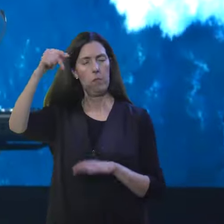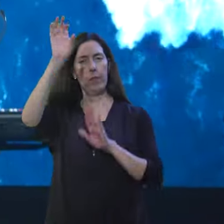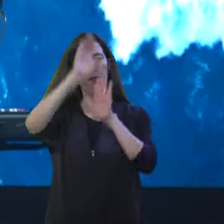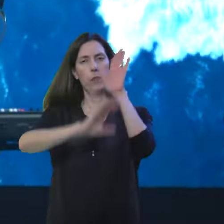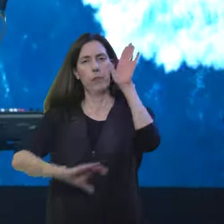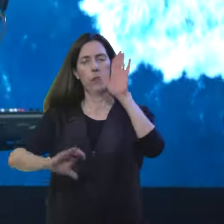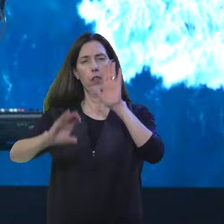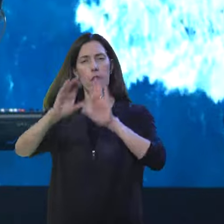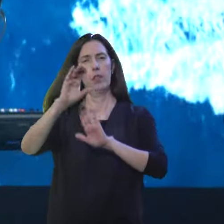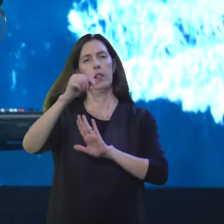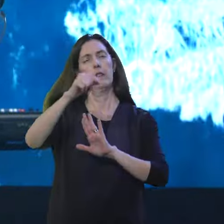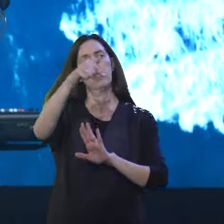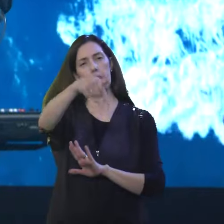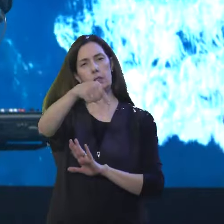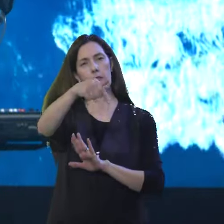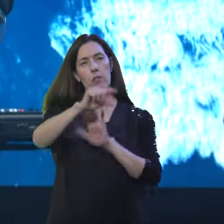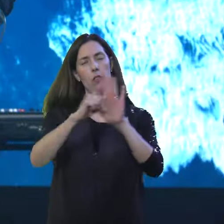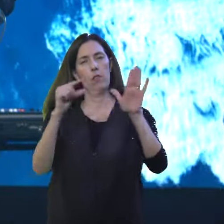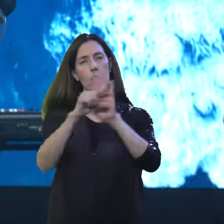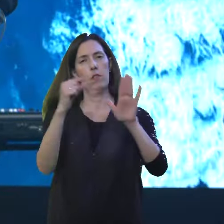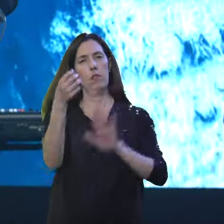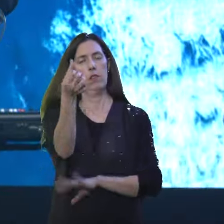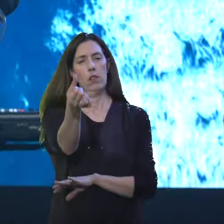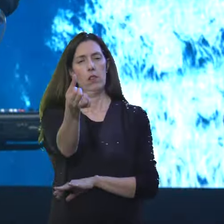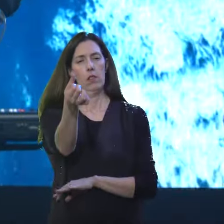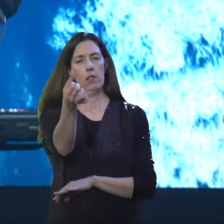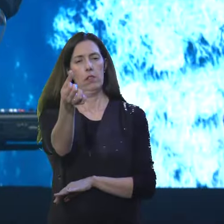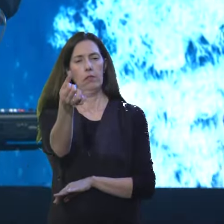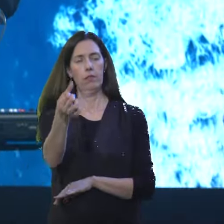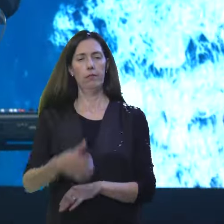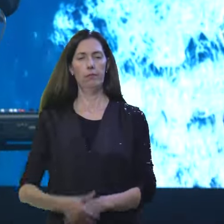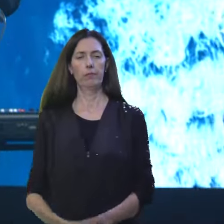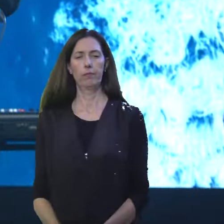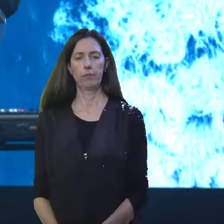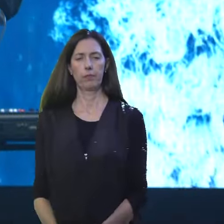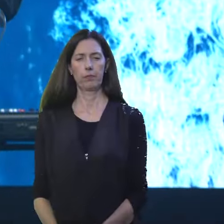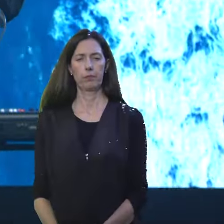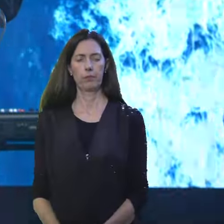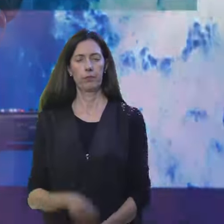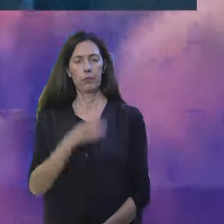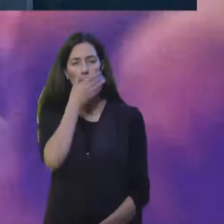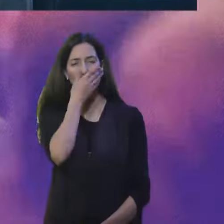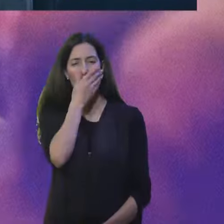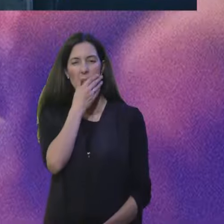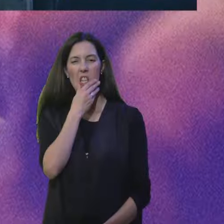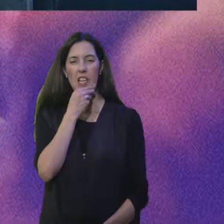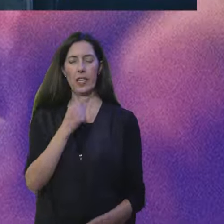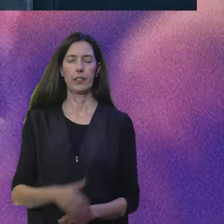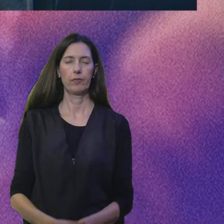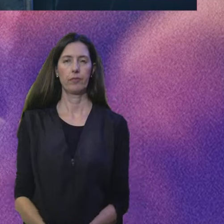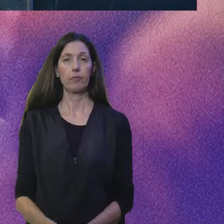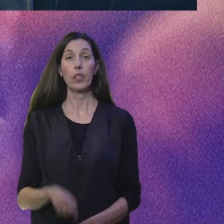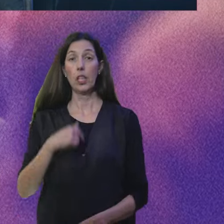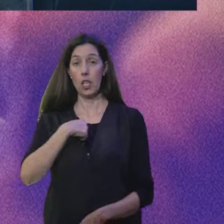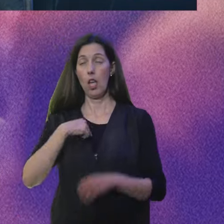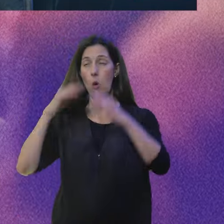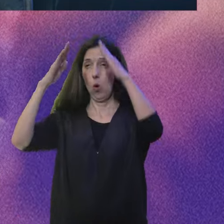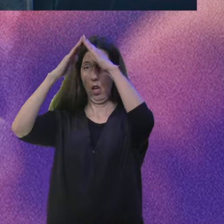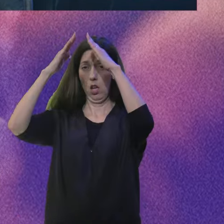Provérbios capítulo 7, versículo 6. Olha o que o sábio estava dizendo. Da janela da minha casa, faz silêncio.